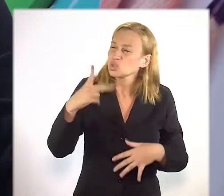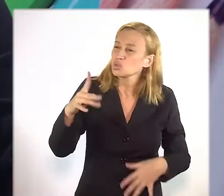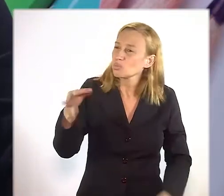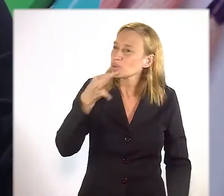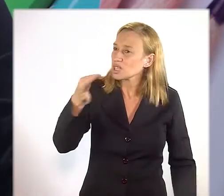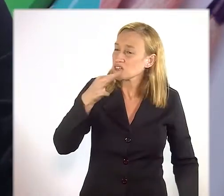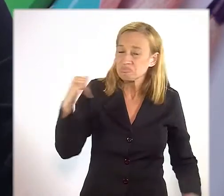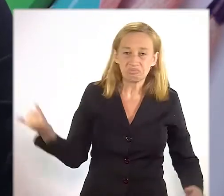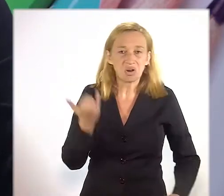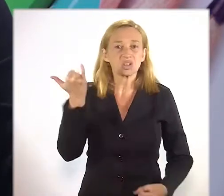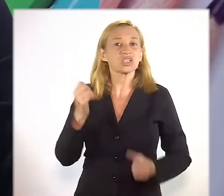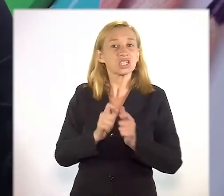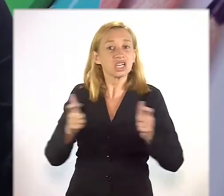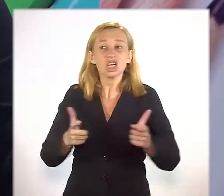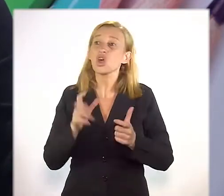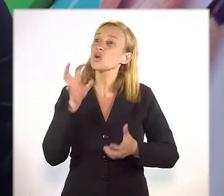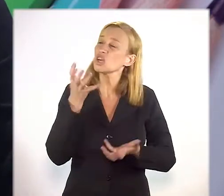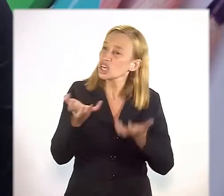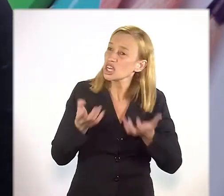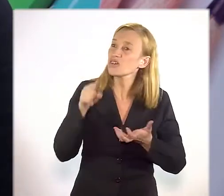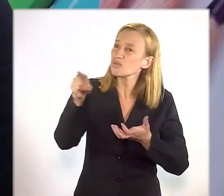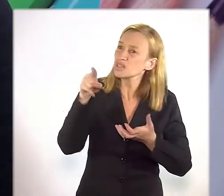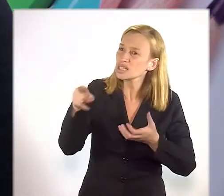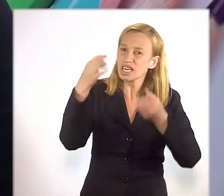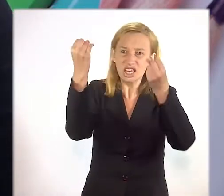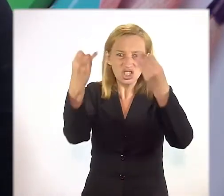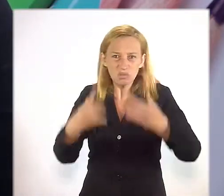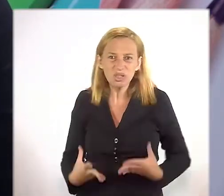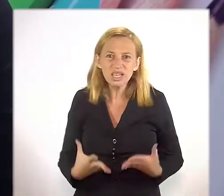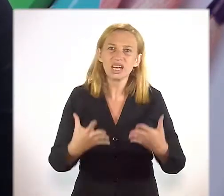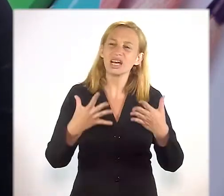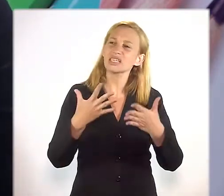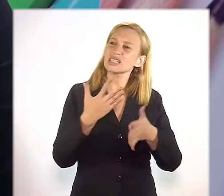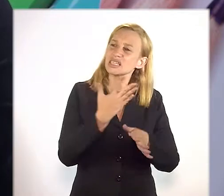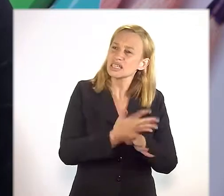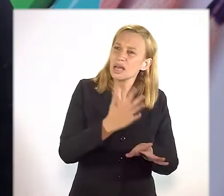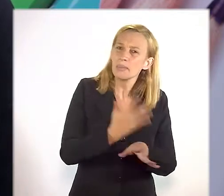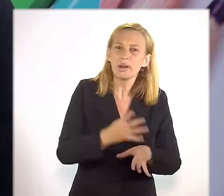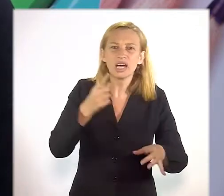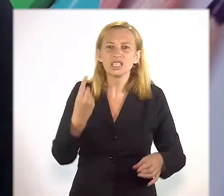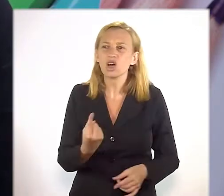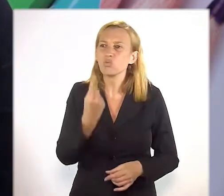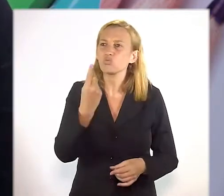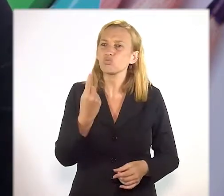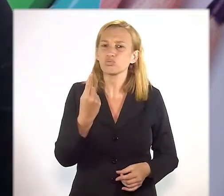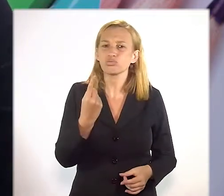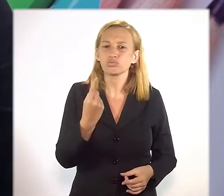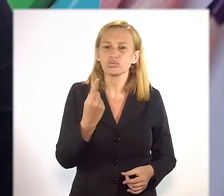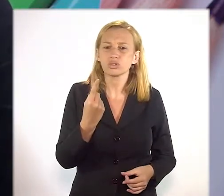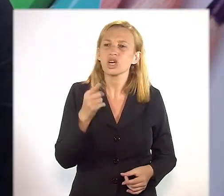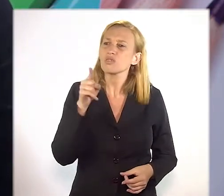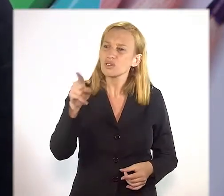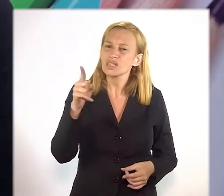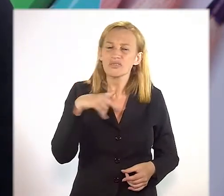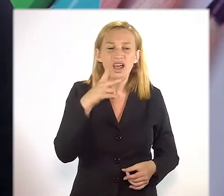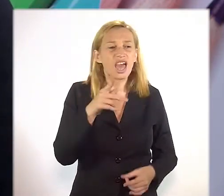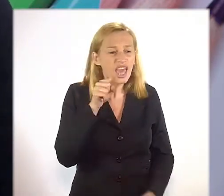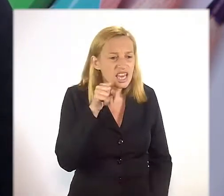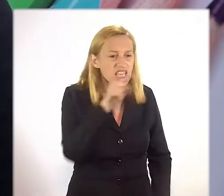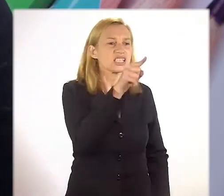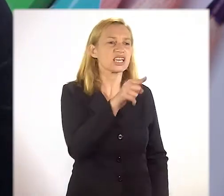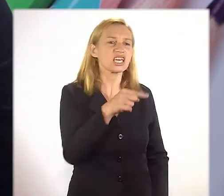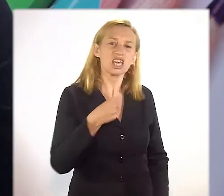uma importância muito grande. E aí eu queria que você definisse, assim, na prática, assim, pelo menos um ponto, que você visse assim, é disso que